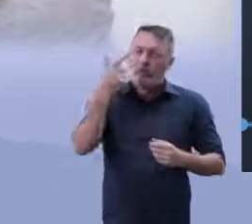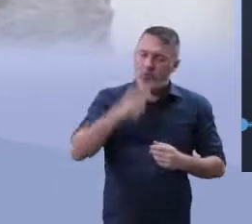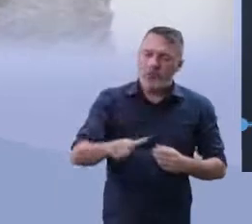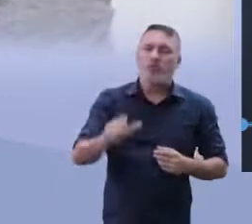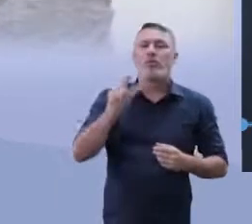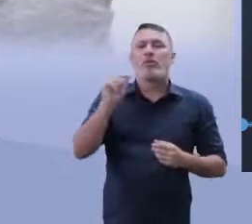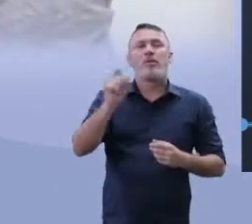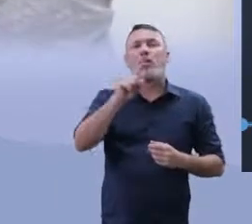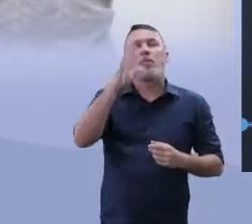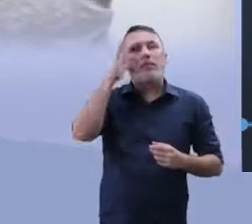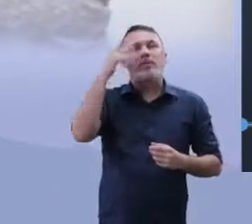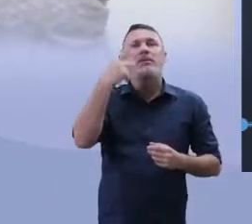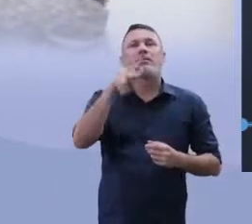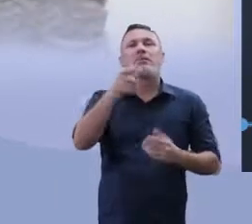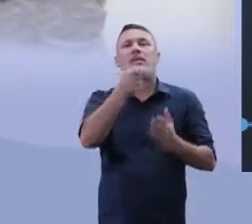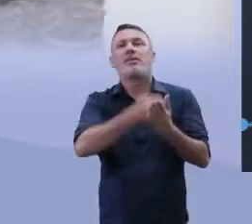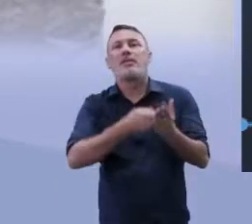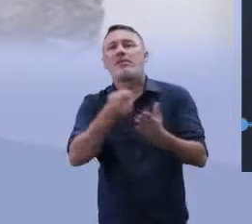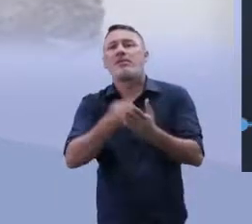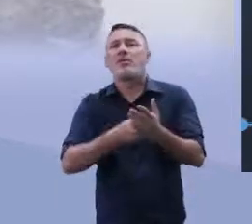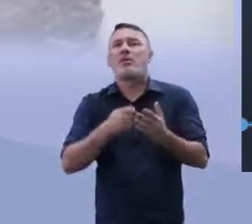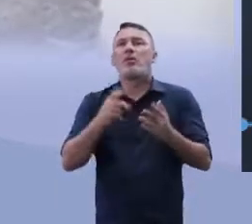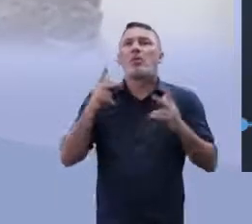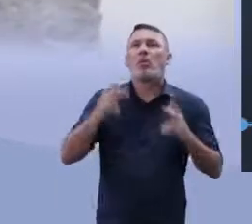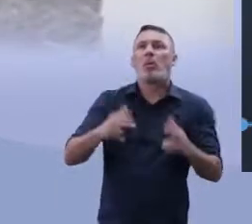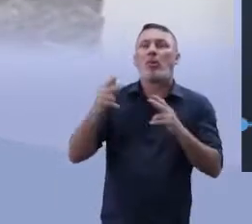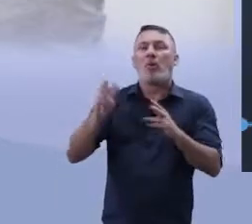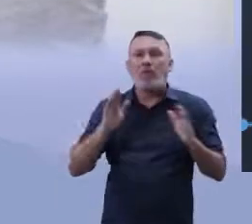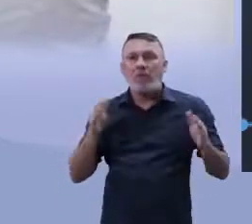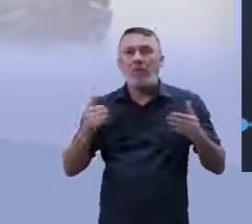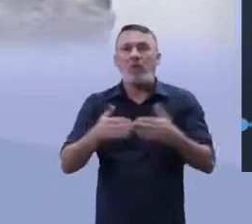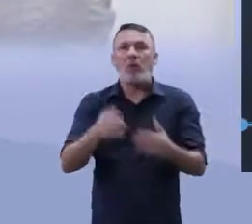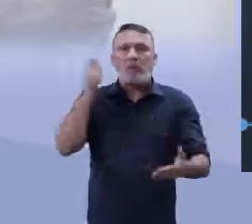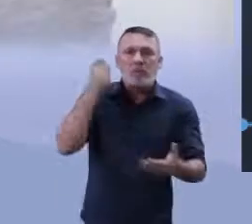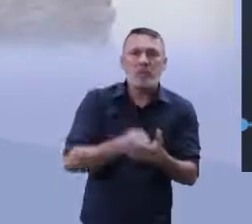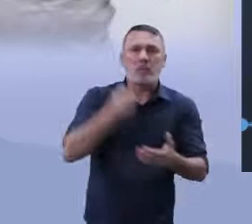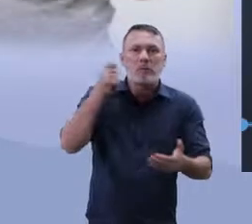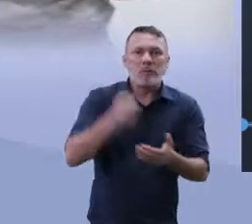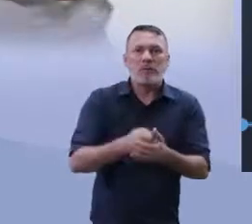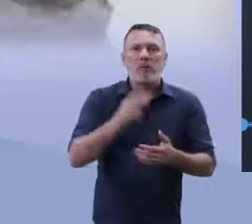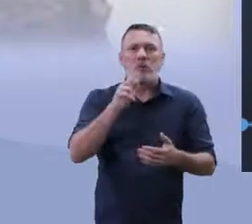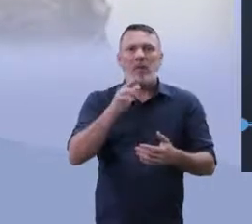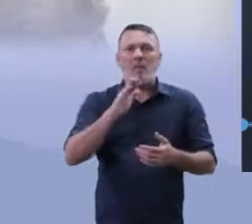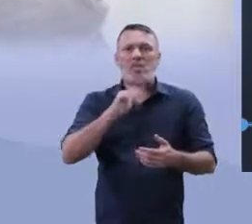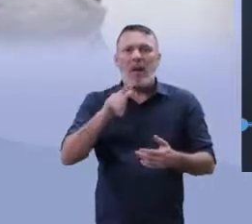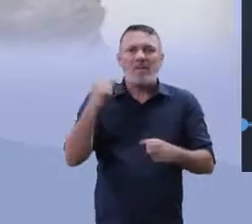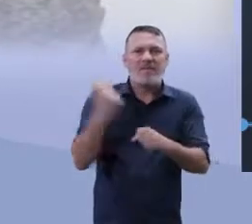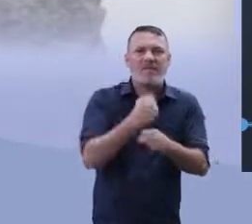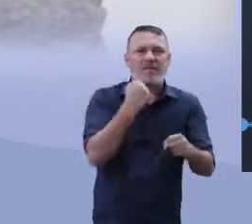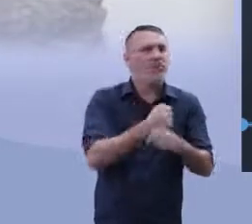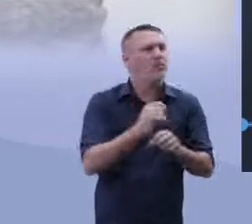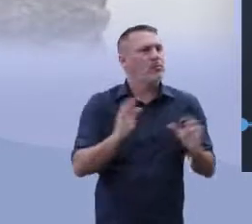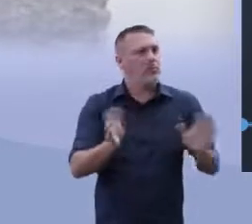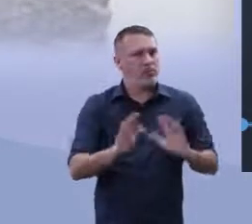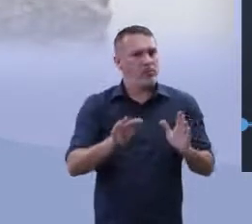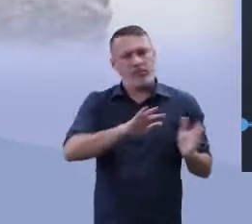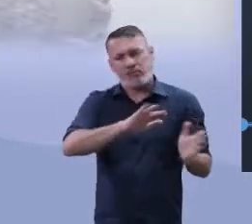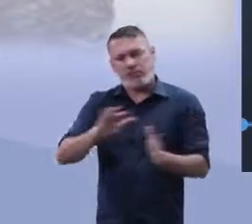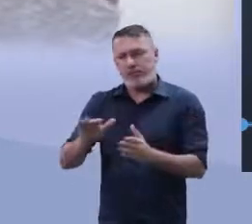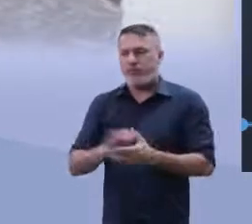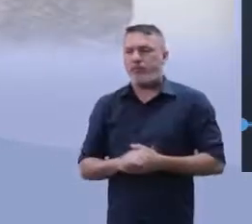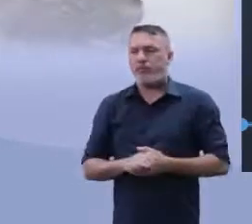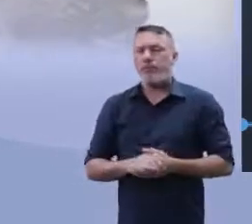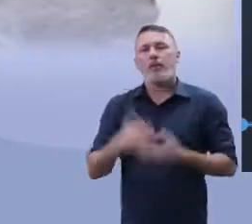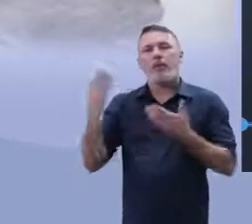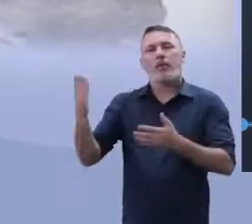não pense assim na sua redação. Não escreva um texto voltado para a punição, para essa crueldade, ok? Nós